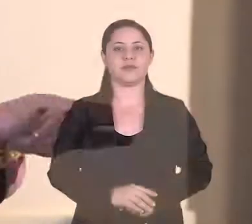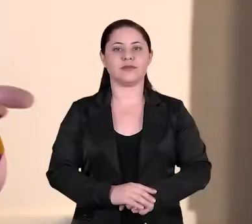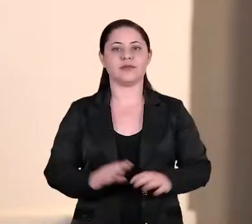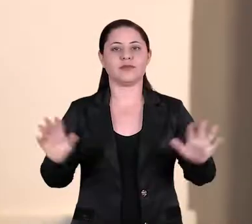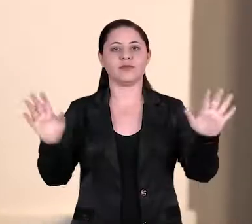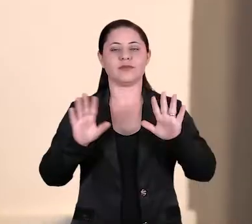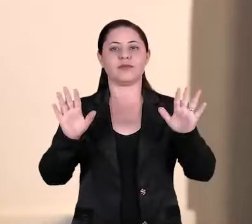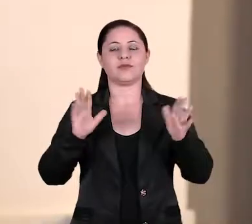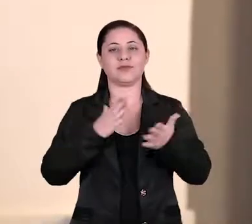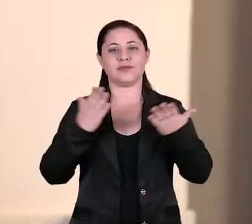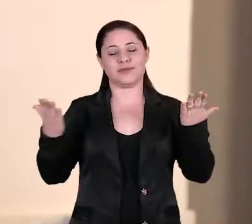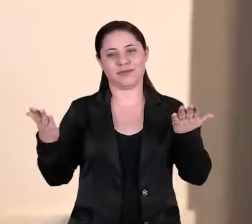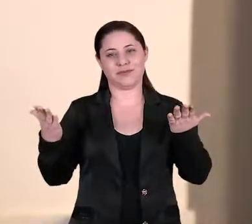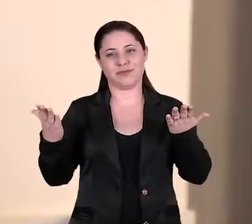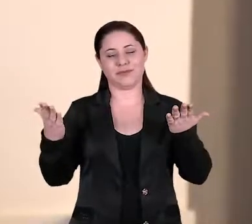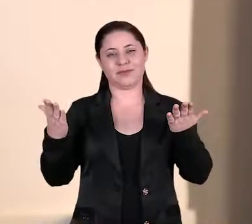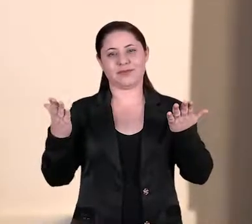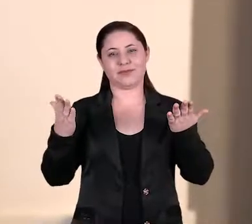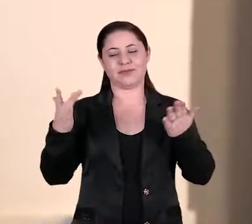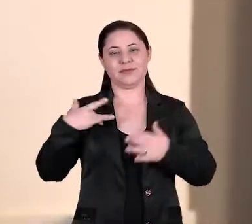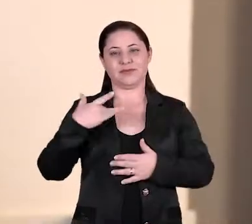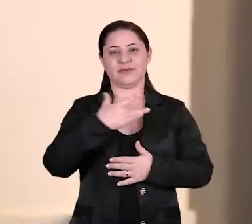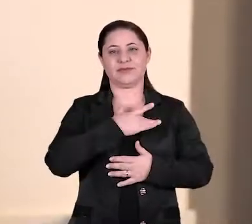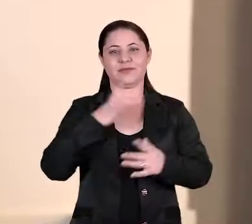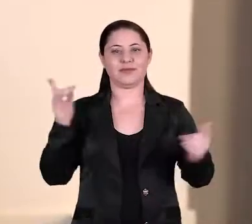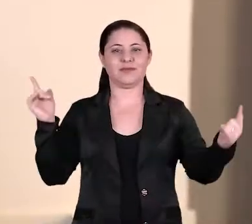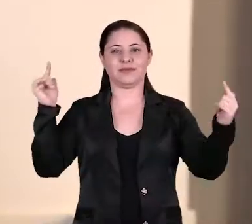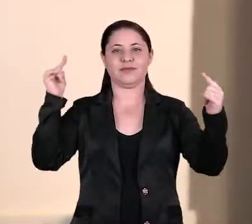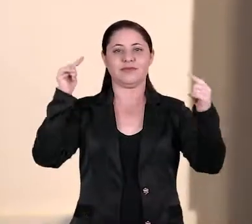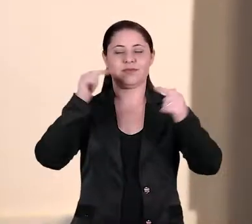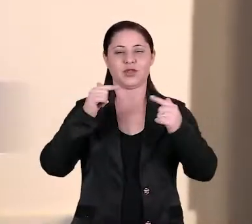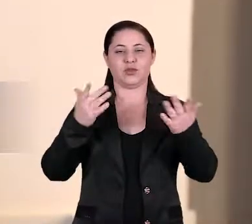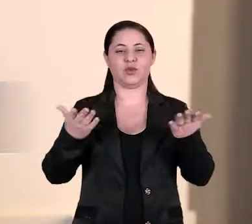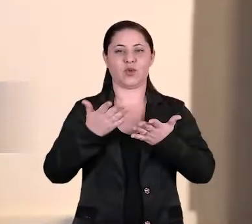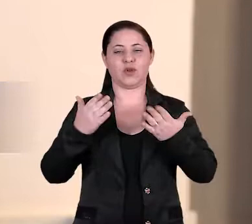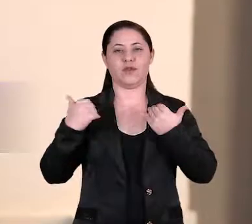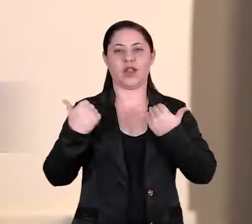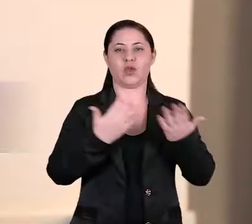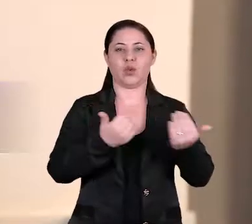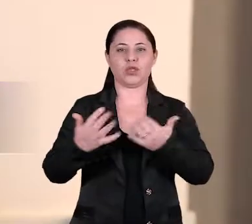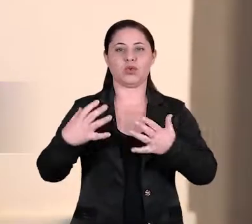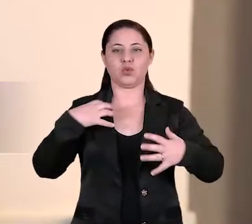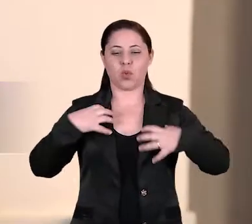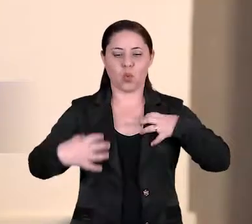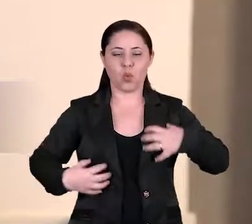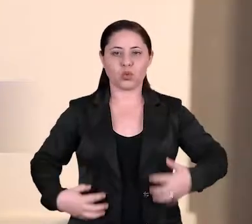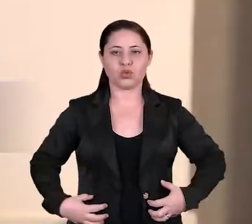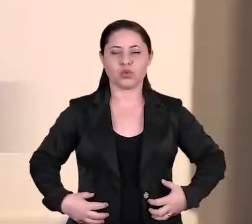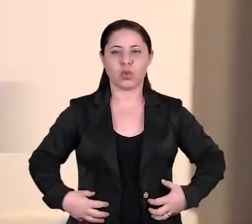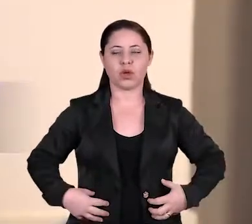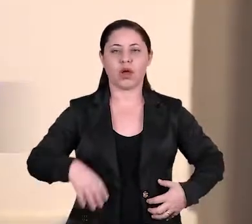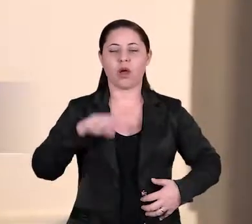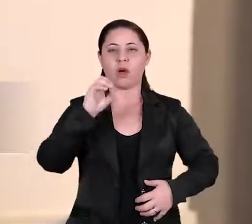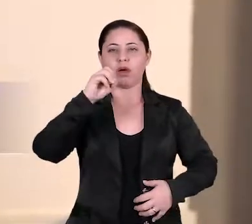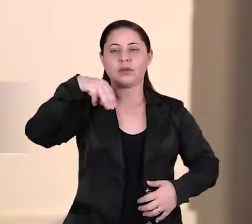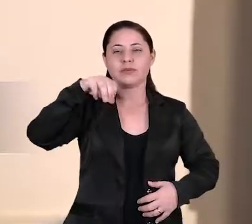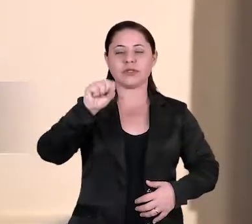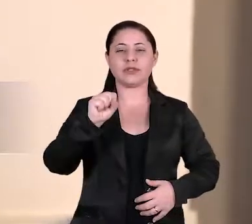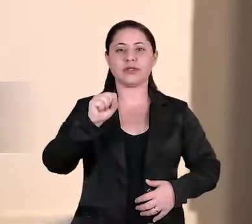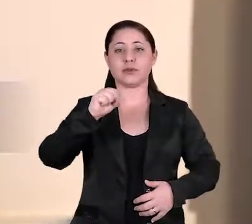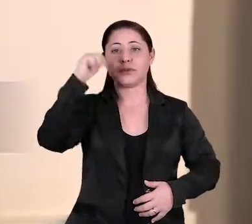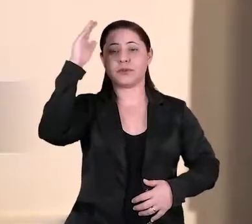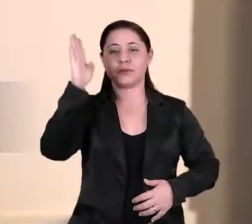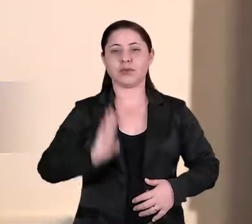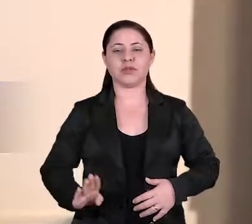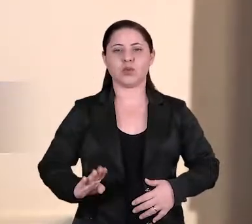Olá, seja bem-vindo ao Saúde em Foco. Hoje vamos falar de doação de órgãos. De acordo com dados do Ministério da